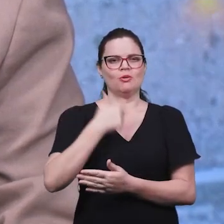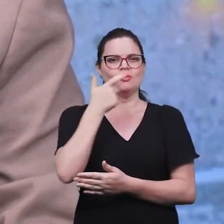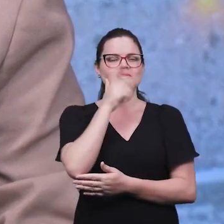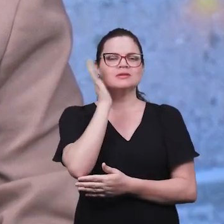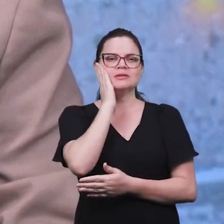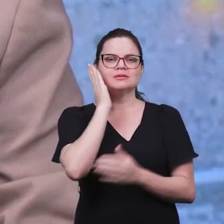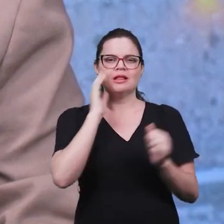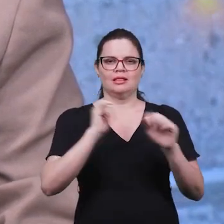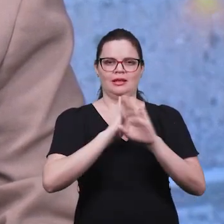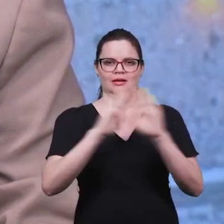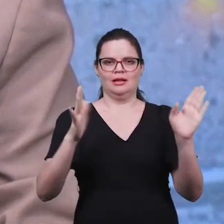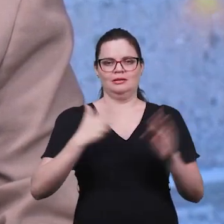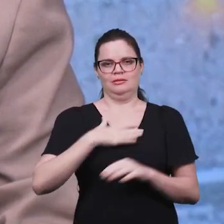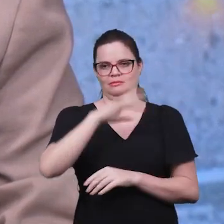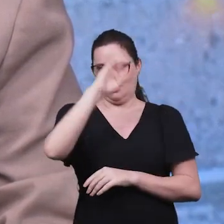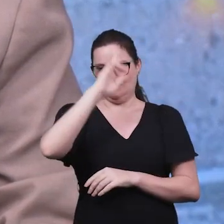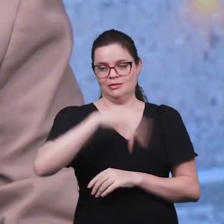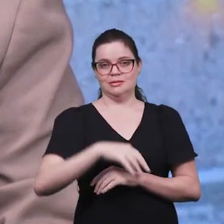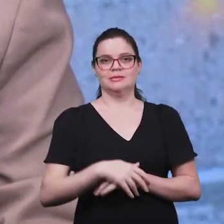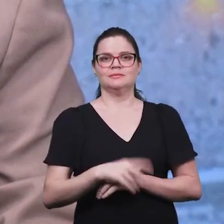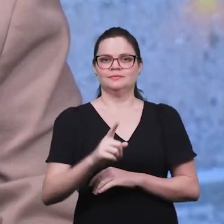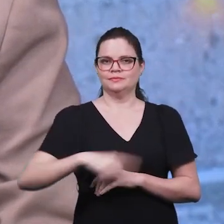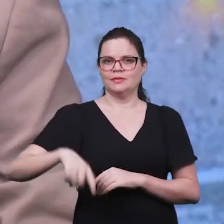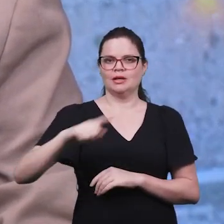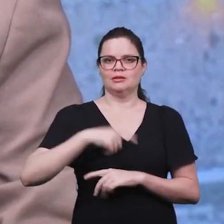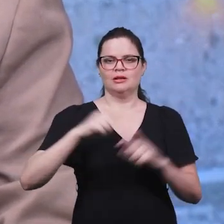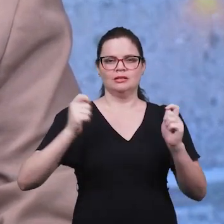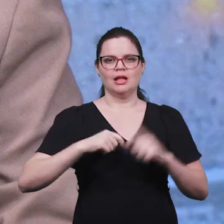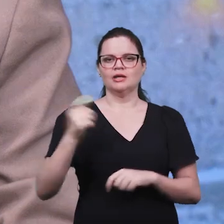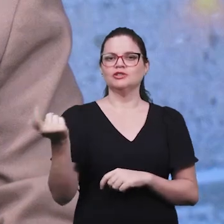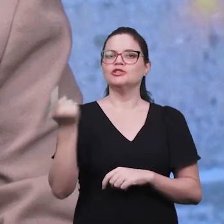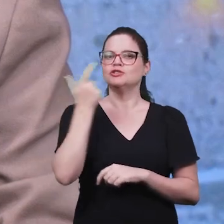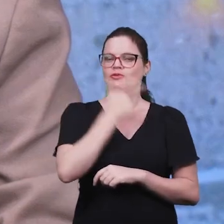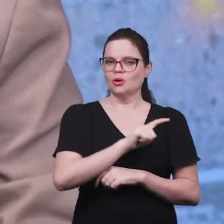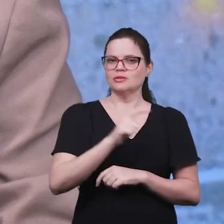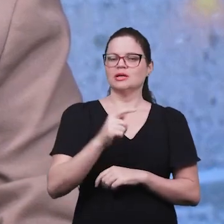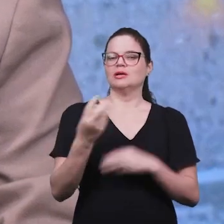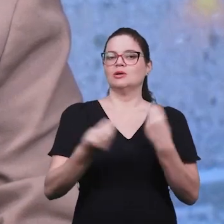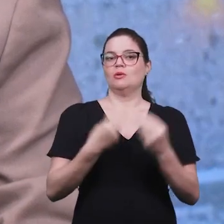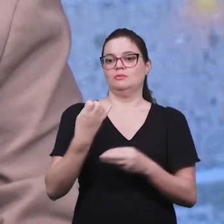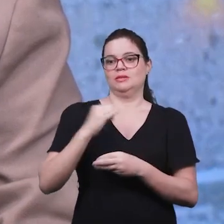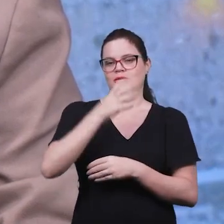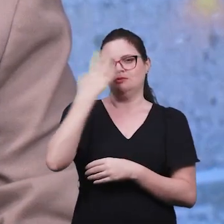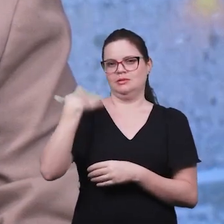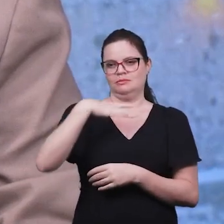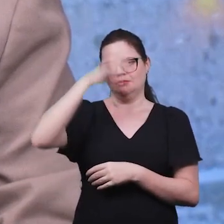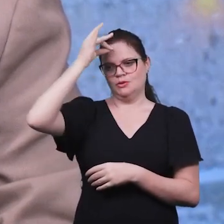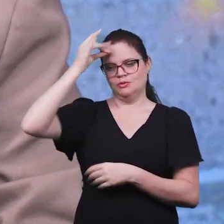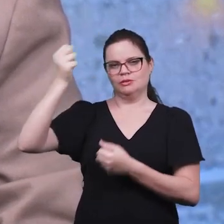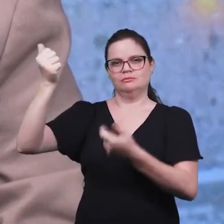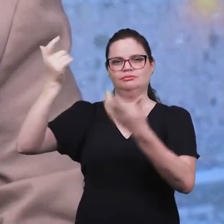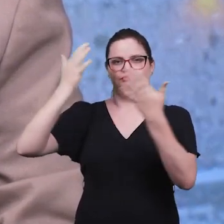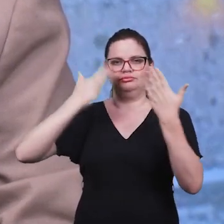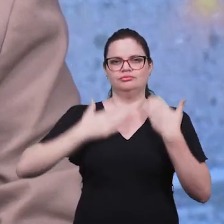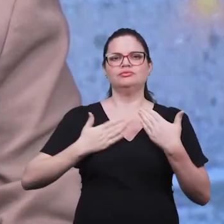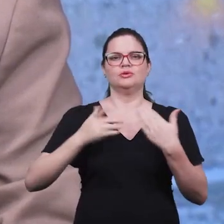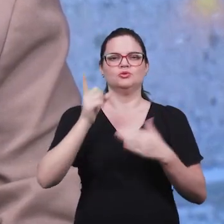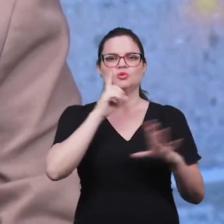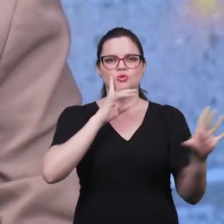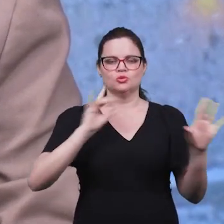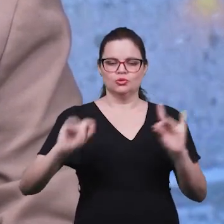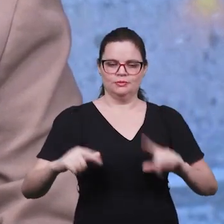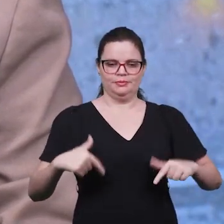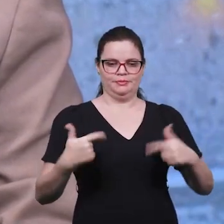o entendimento da nossa própria razão. E nós só podemos alcançar na medida que o Espírito Santo venha operar,